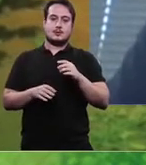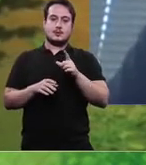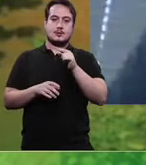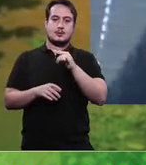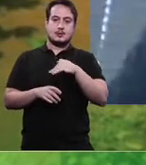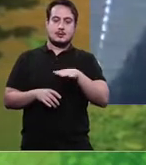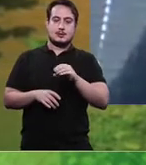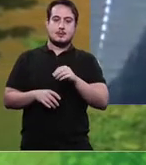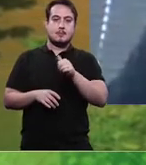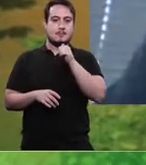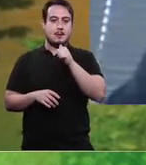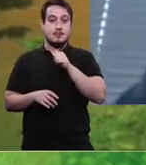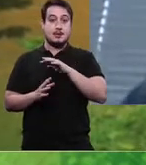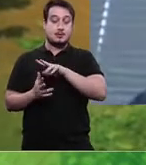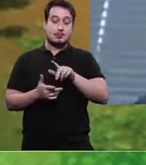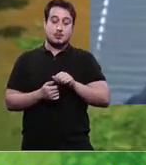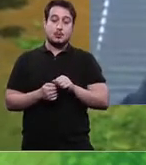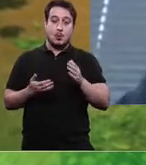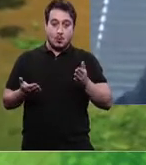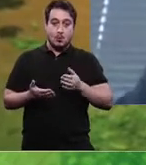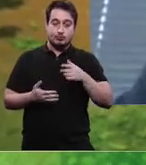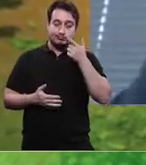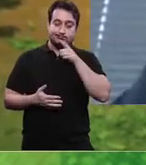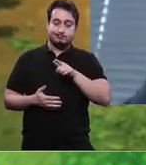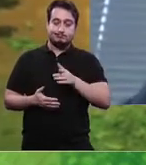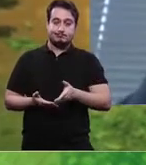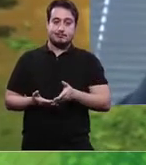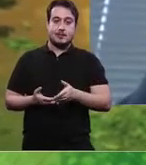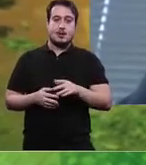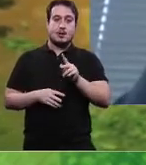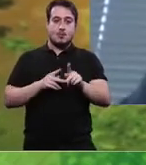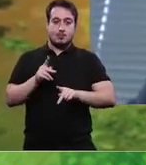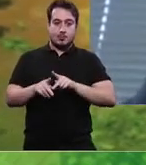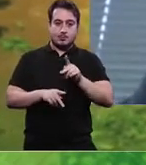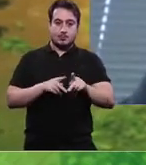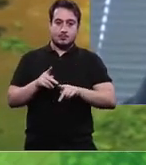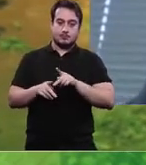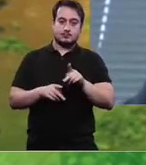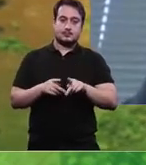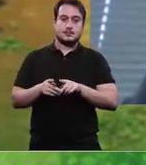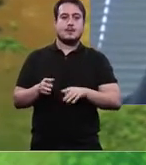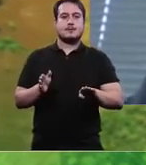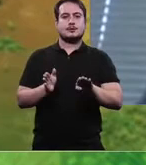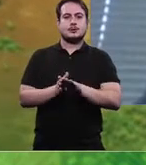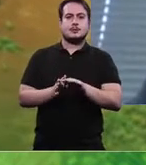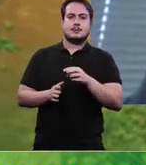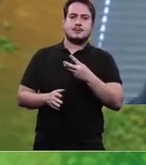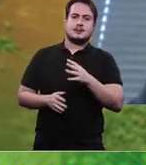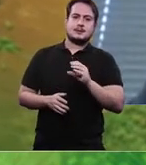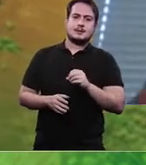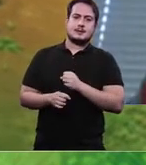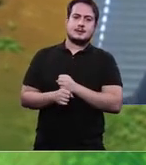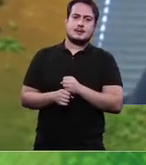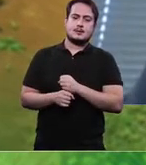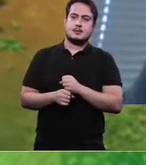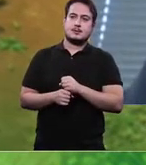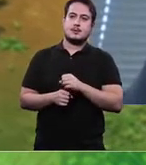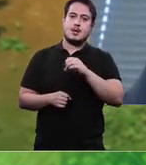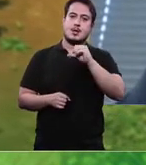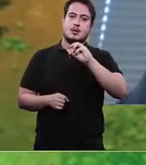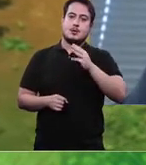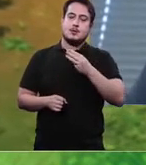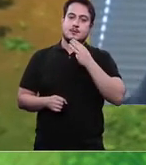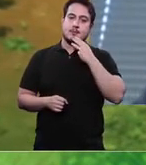exportações de alimentos e bebidas do mundo. Com essa população que vai crescer aí, chegando em 30 anos, vai até 9 milhões